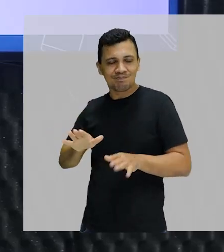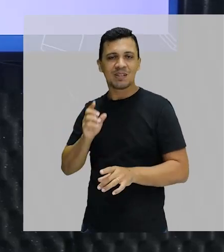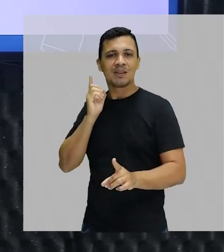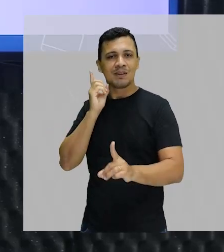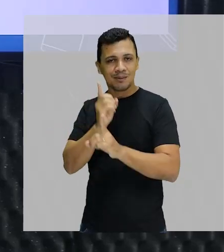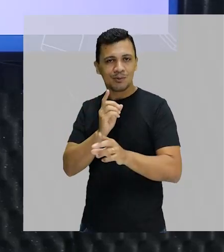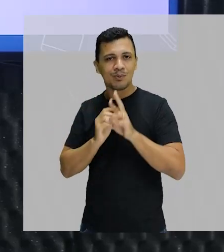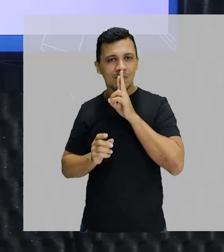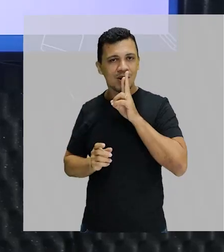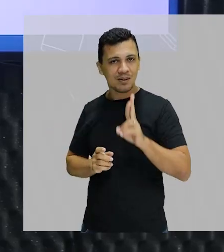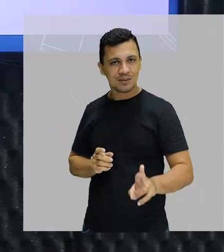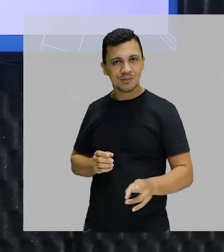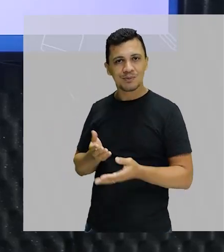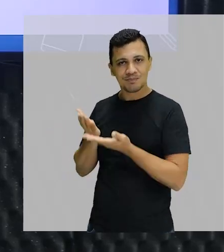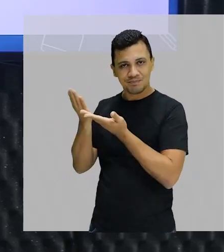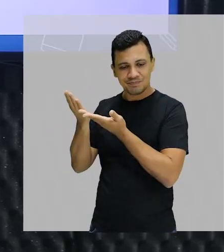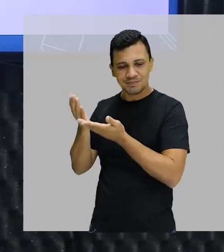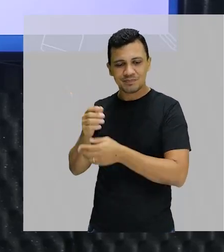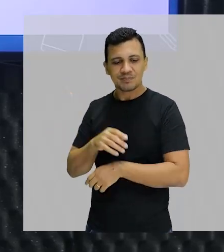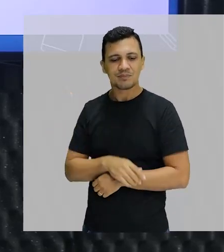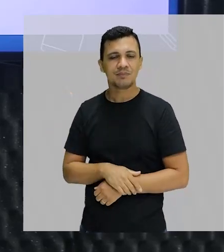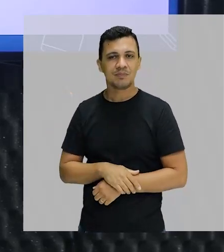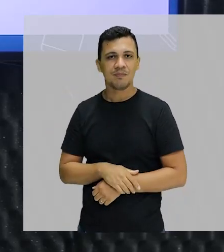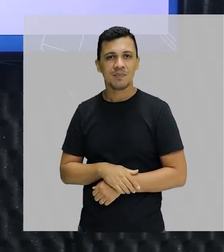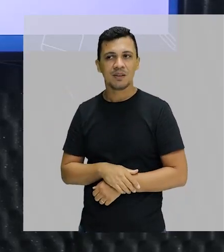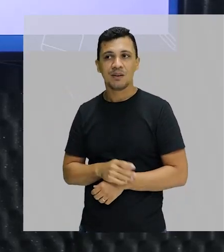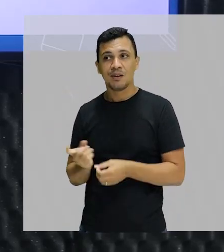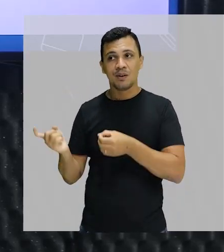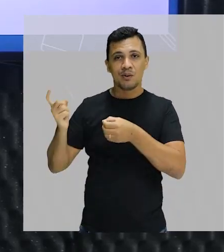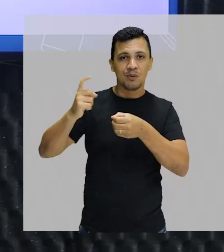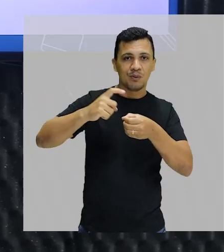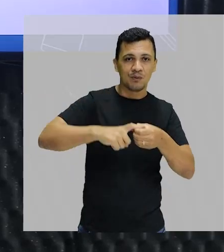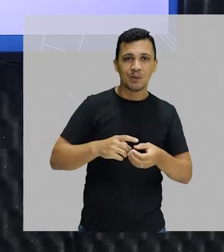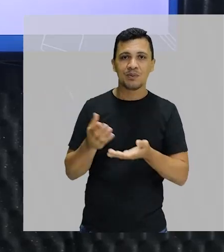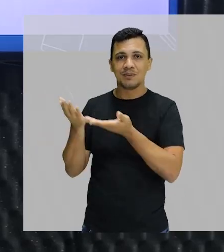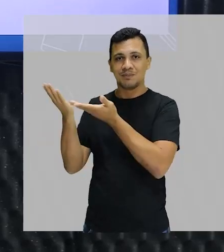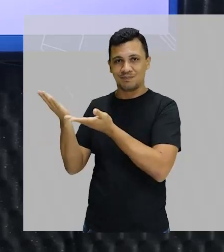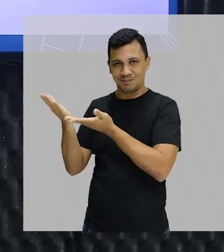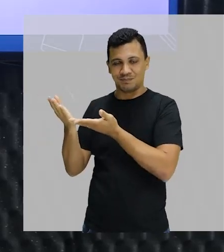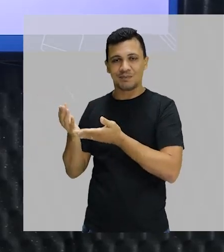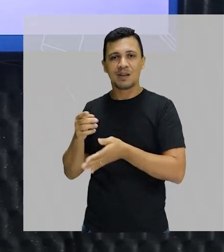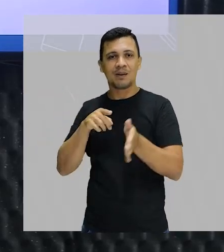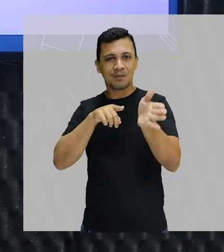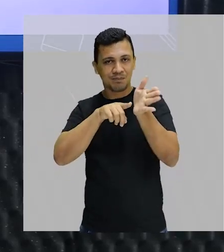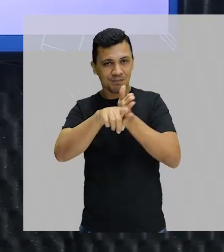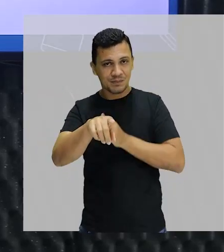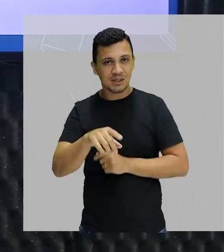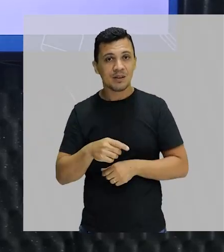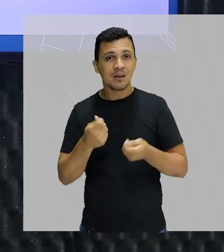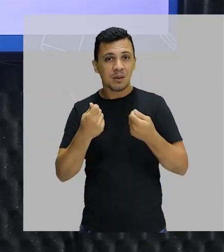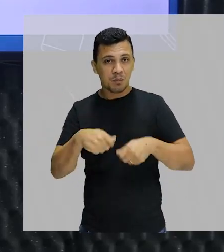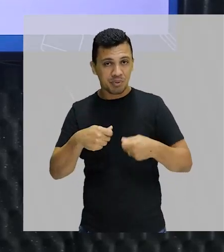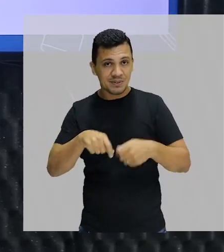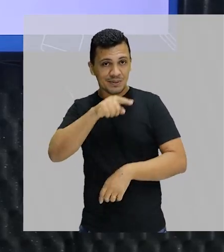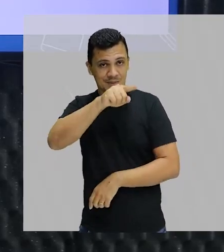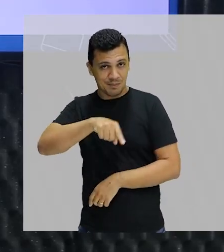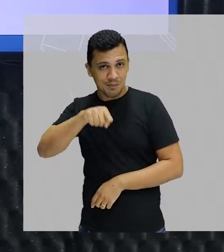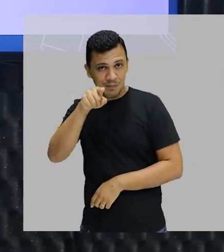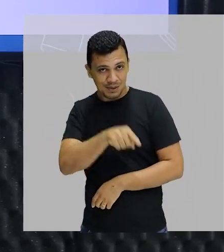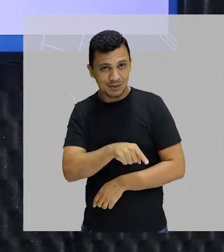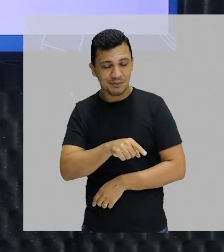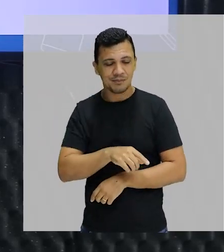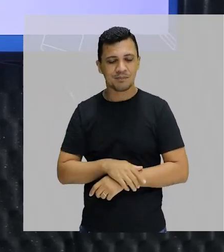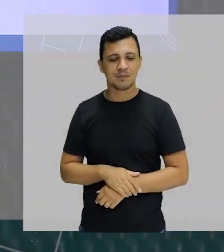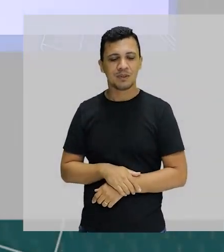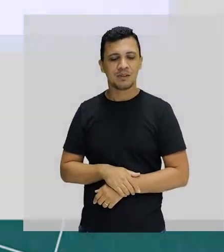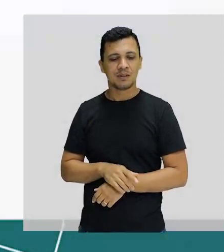bom? Nesse caso, né, nós já voltamos aqui, tá? Porque precisamos identificar o nosso